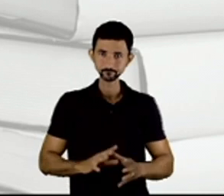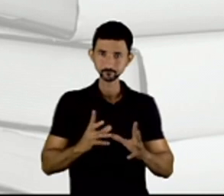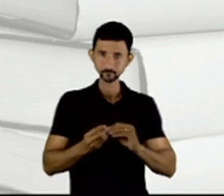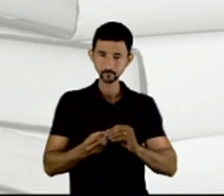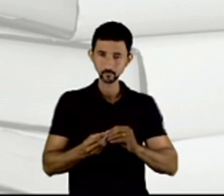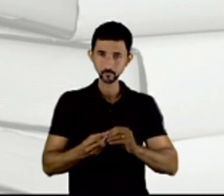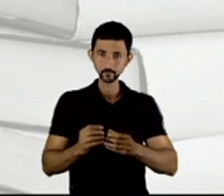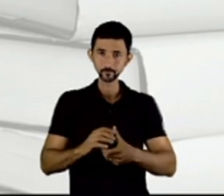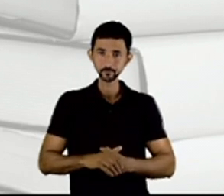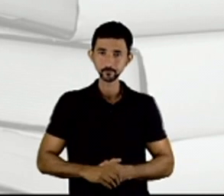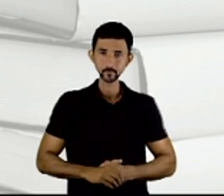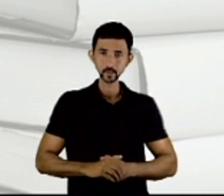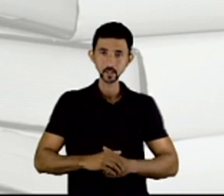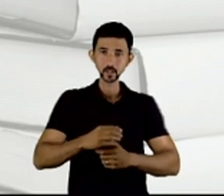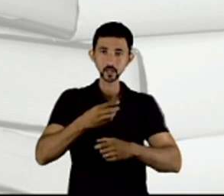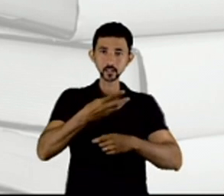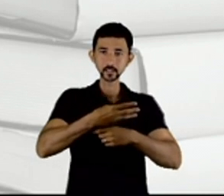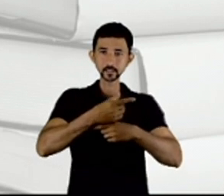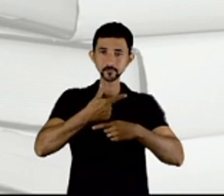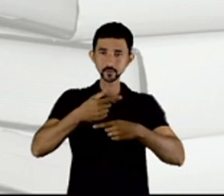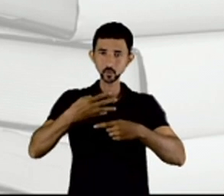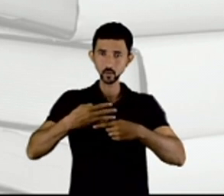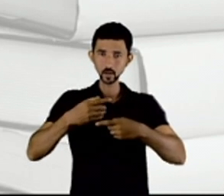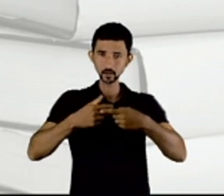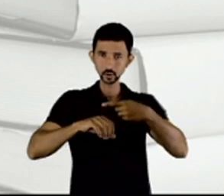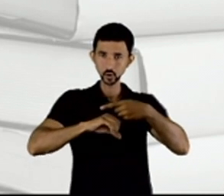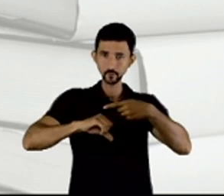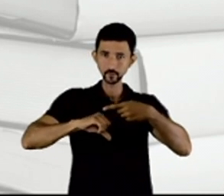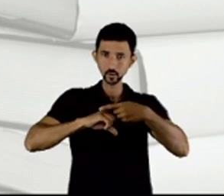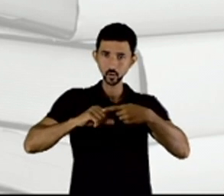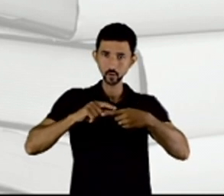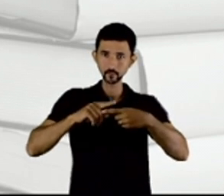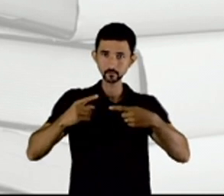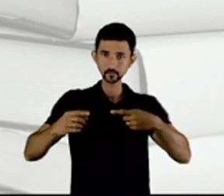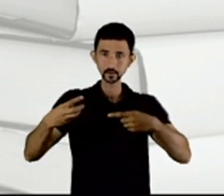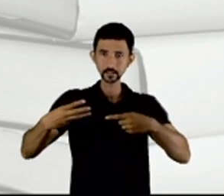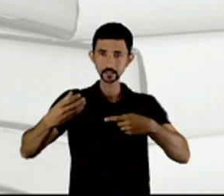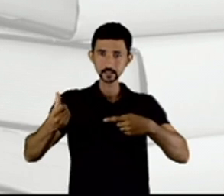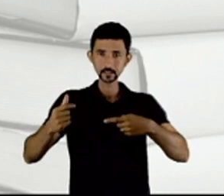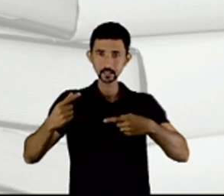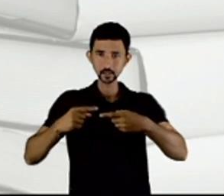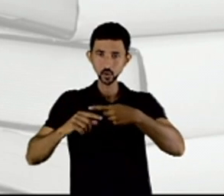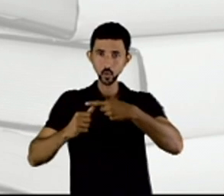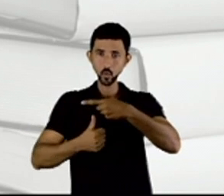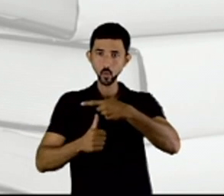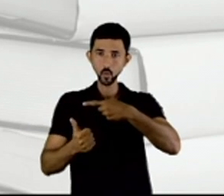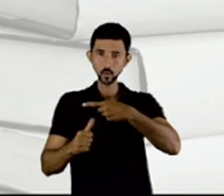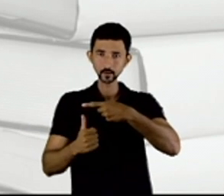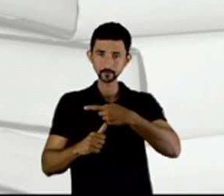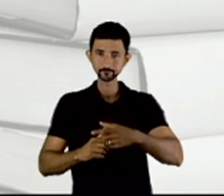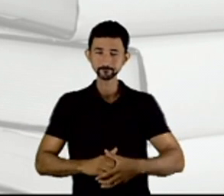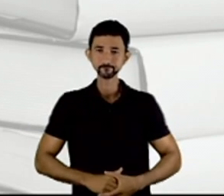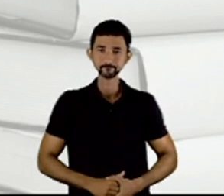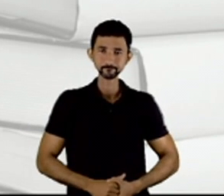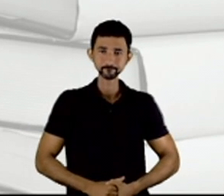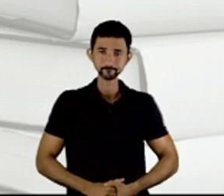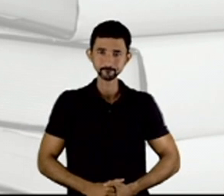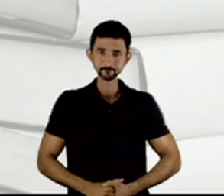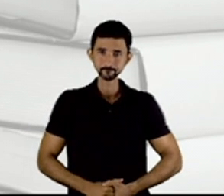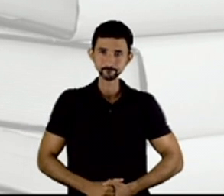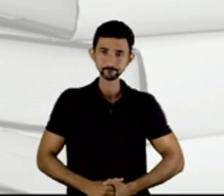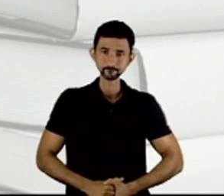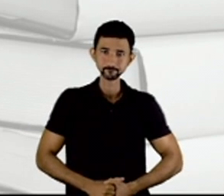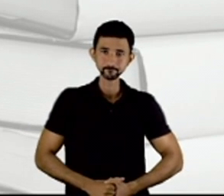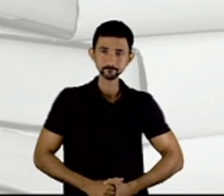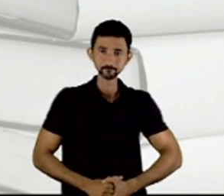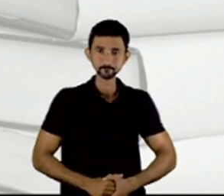9, 324 por 9 deu 36, 99 por 9 deu 11. Mas eu